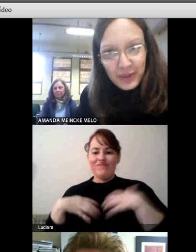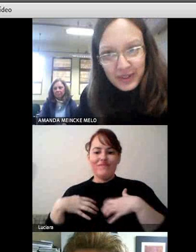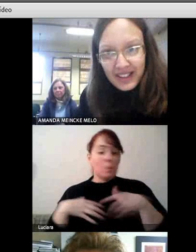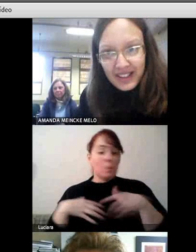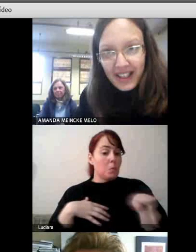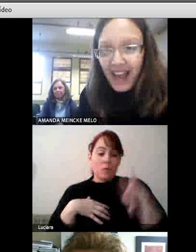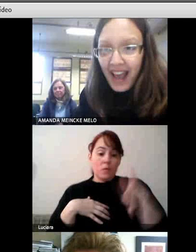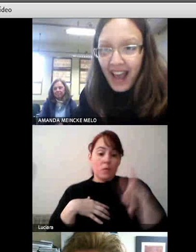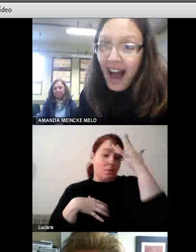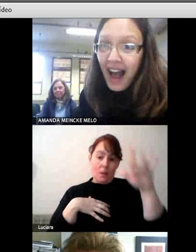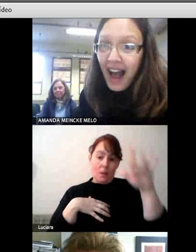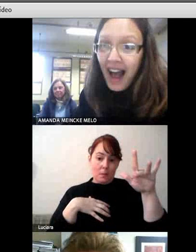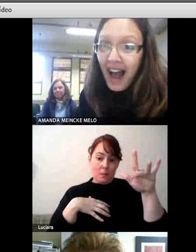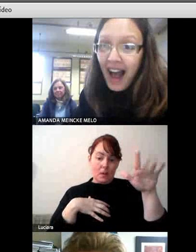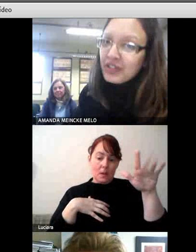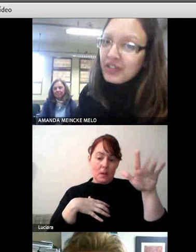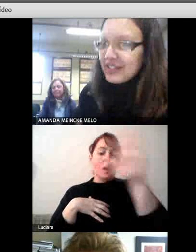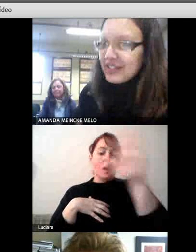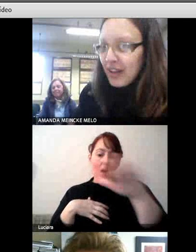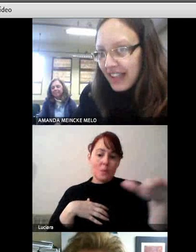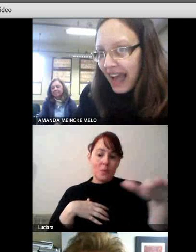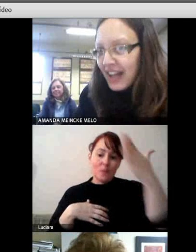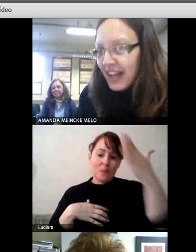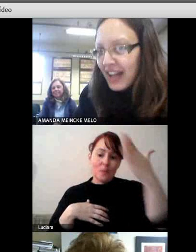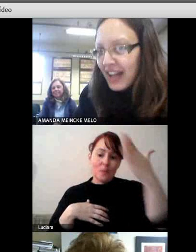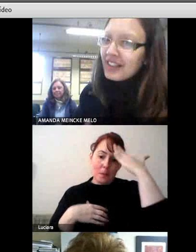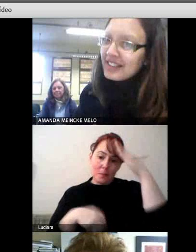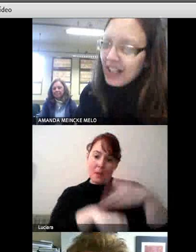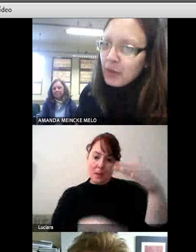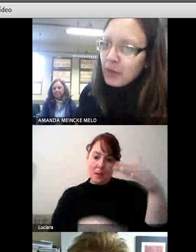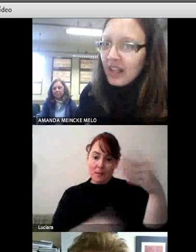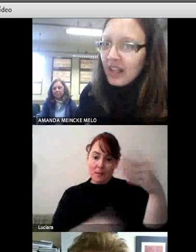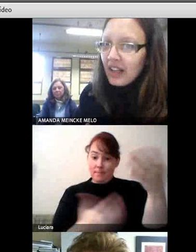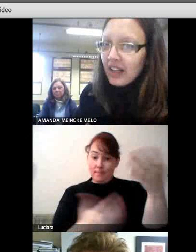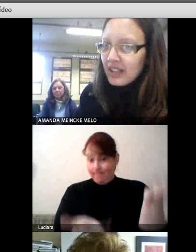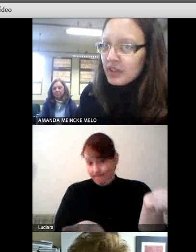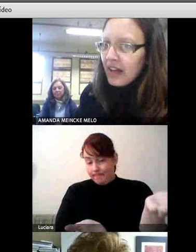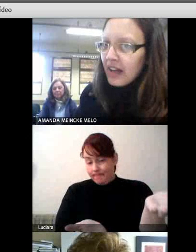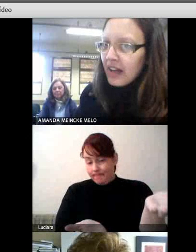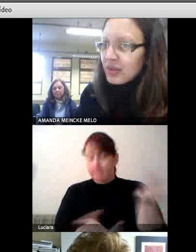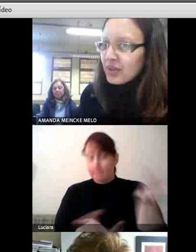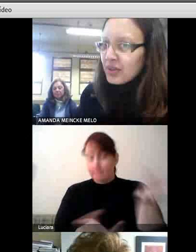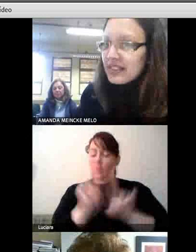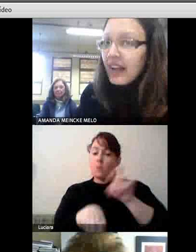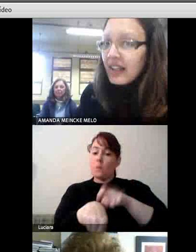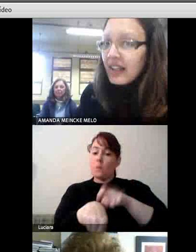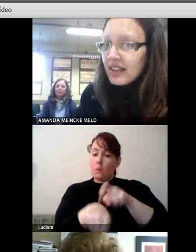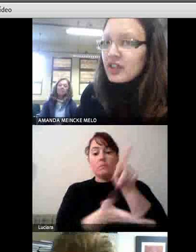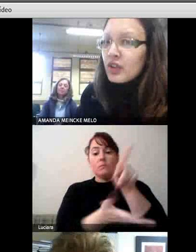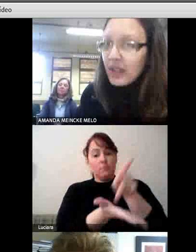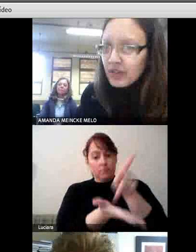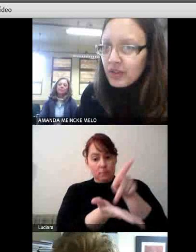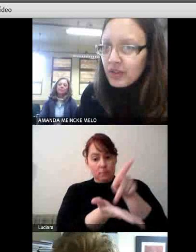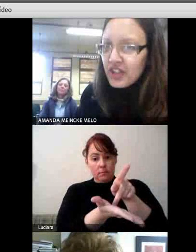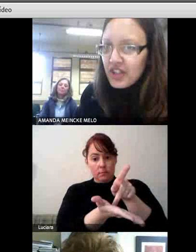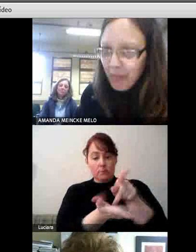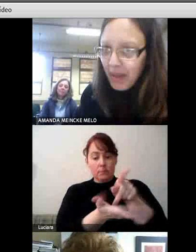e começando a em colaboração. Algumas situações isso mas é verdade, eles têm tanto prazer quando fazem uma descoberta e outros dizem, eu não consigo fazer isso, peraí que vou te